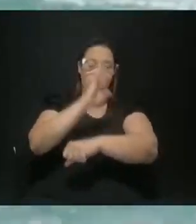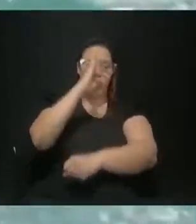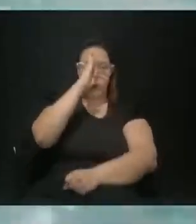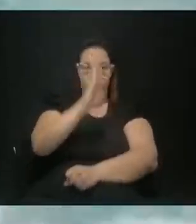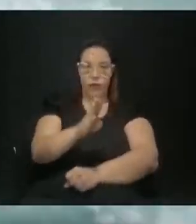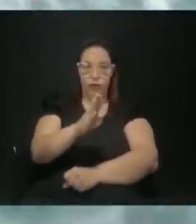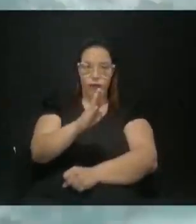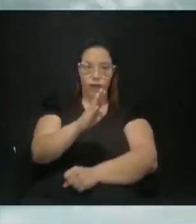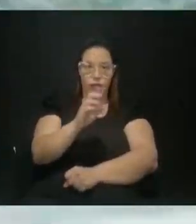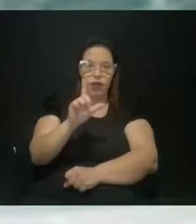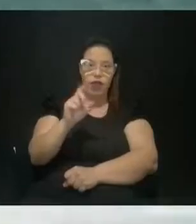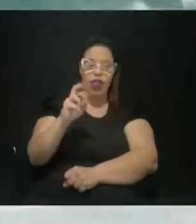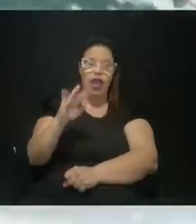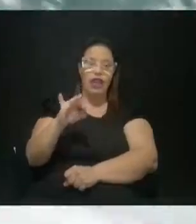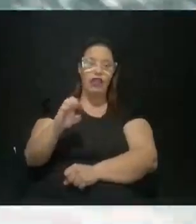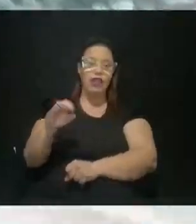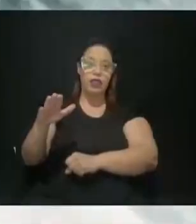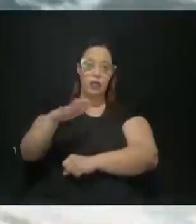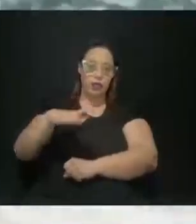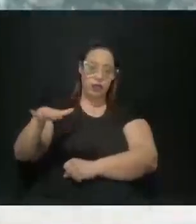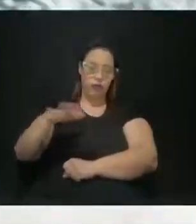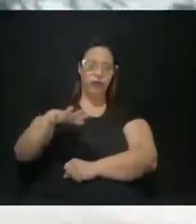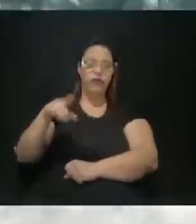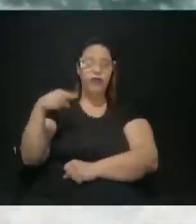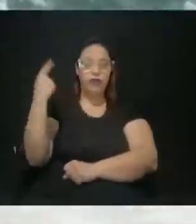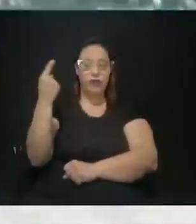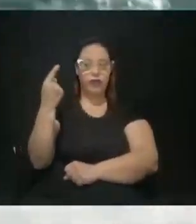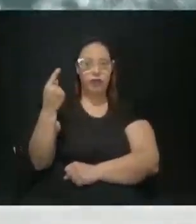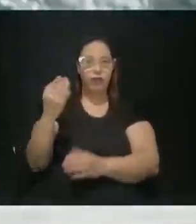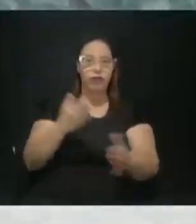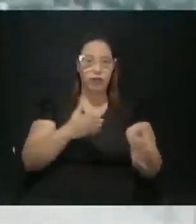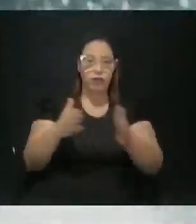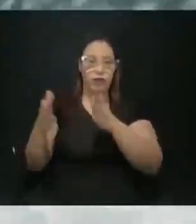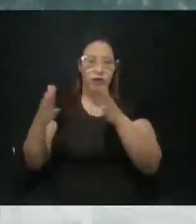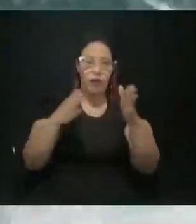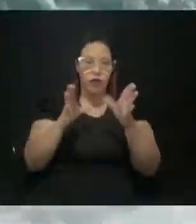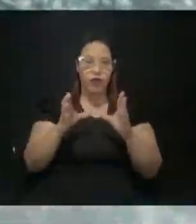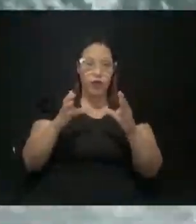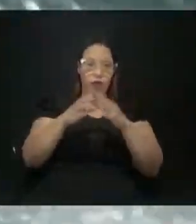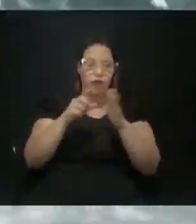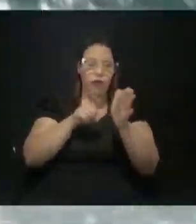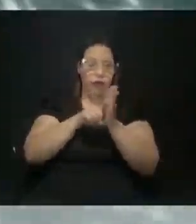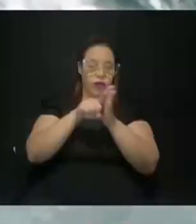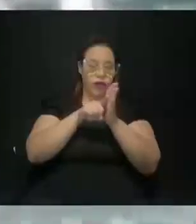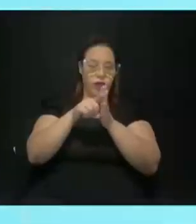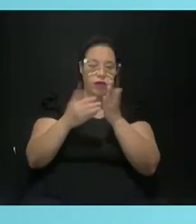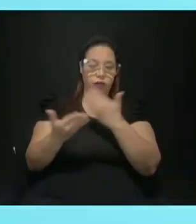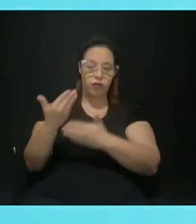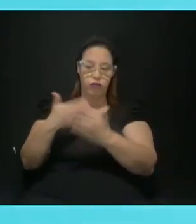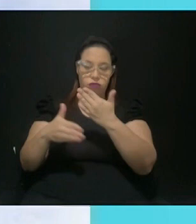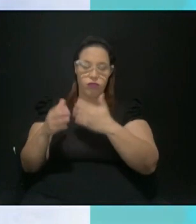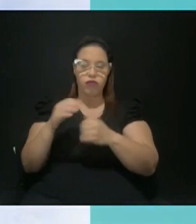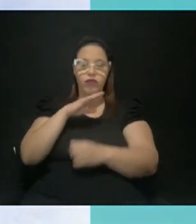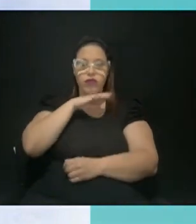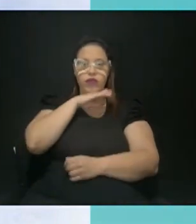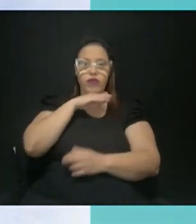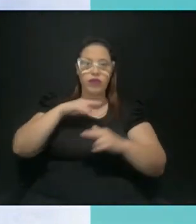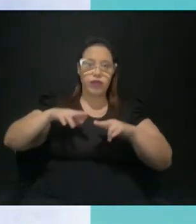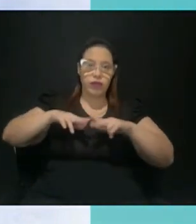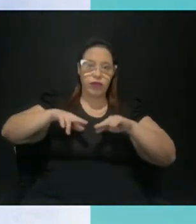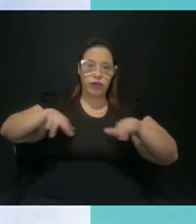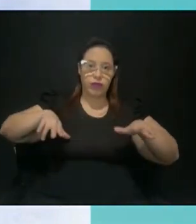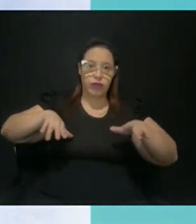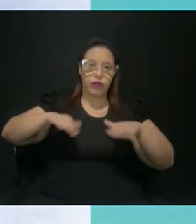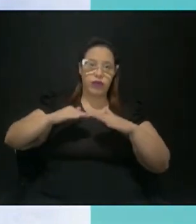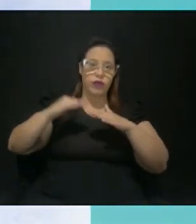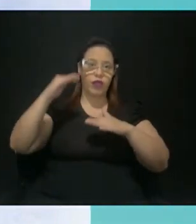leste da ilha. Depois, são encaminhados ao Centro de Pesquisa e Reabilitação de Animais Marinhos. Maior iceberg